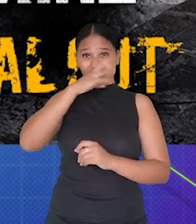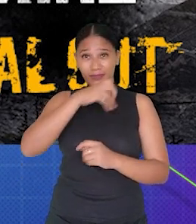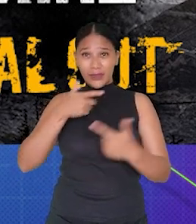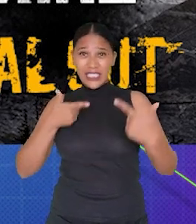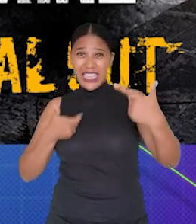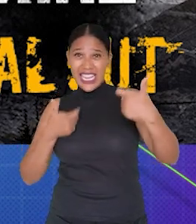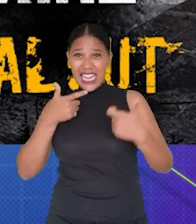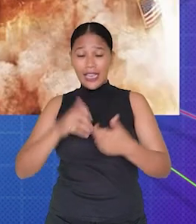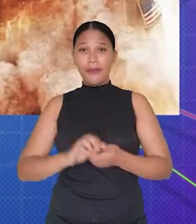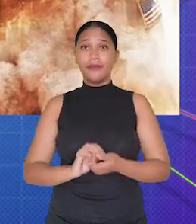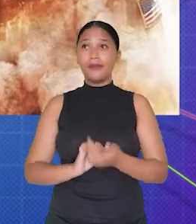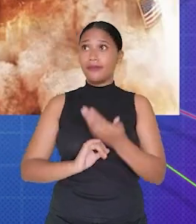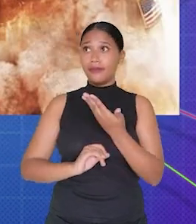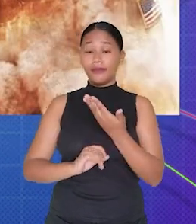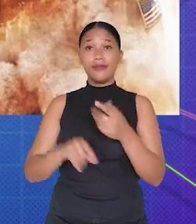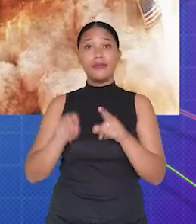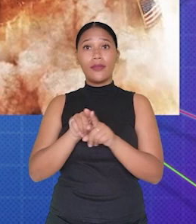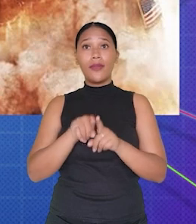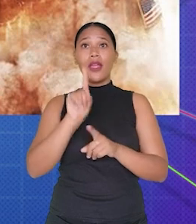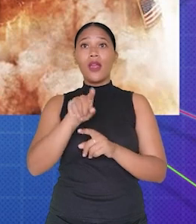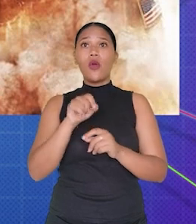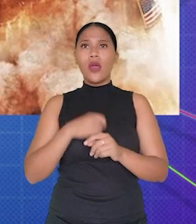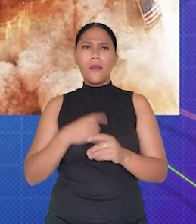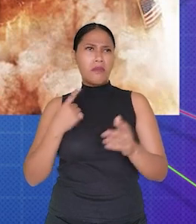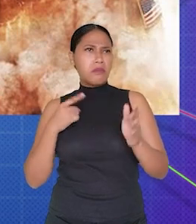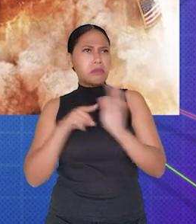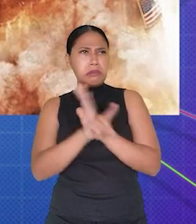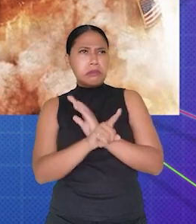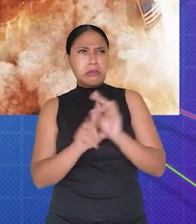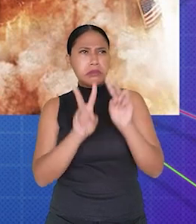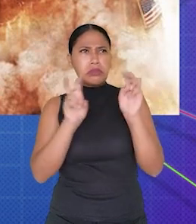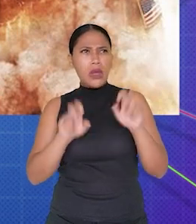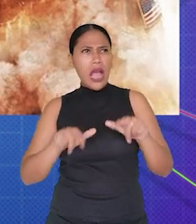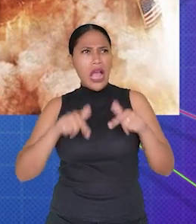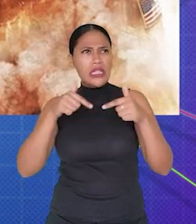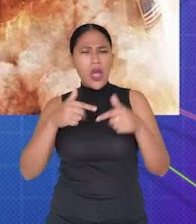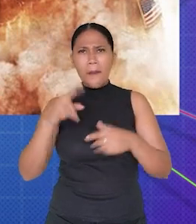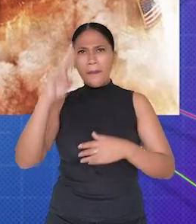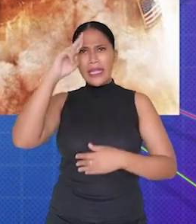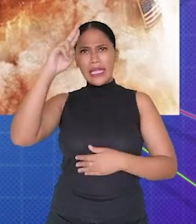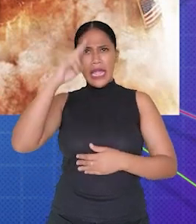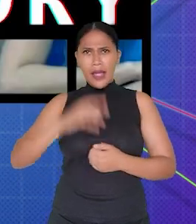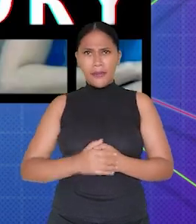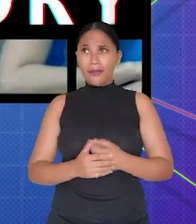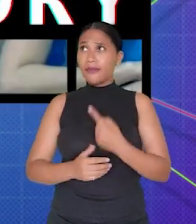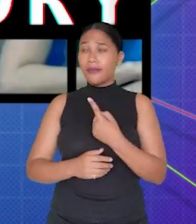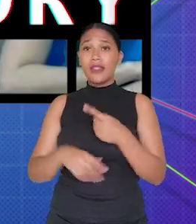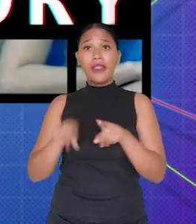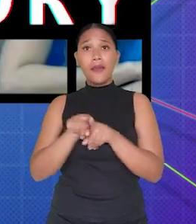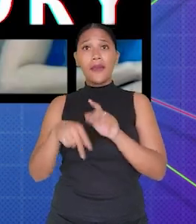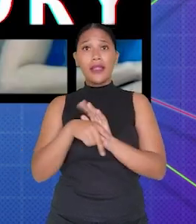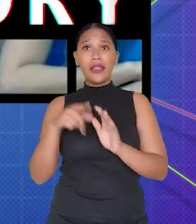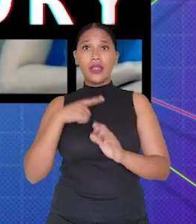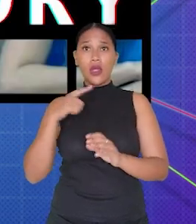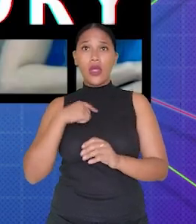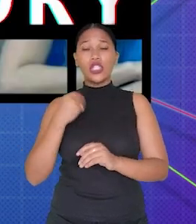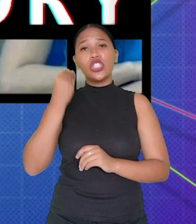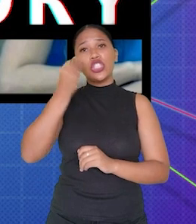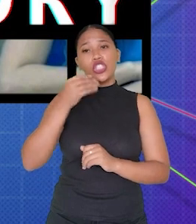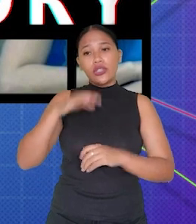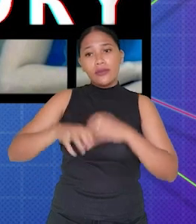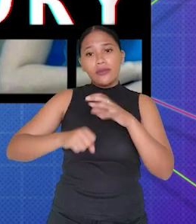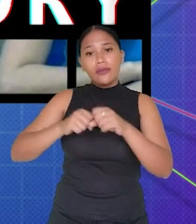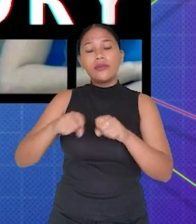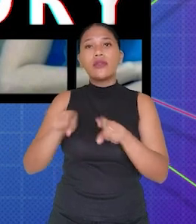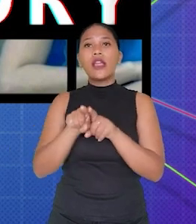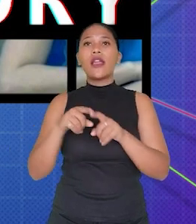conflito armado. Spec Ops: The Line, que questiona as ações do jogador em uma missão militar. E Here History, que explora a